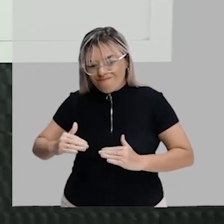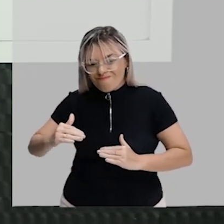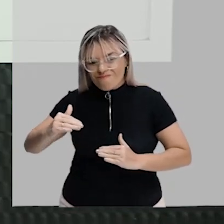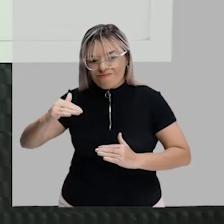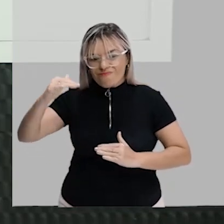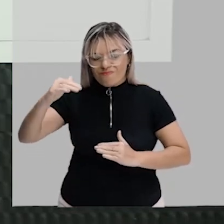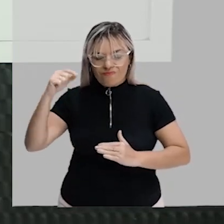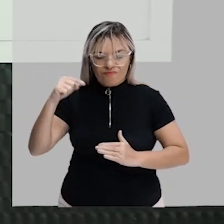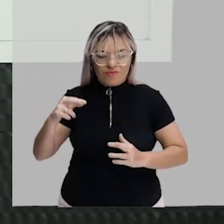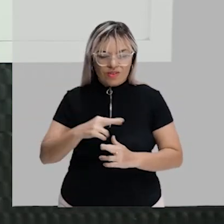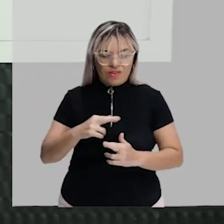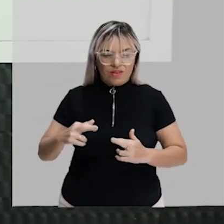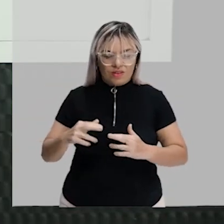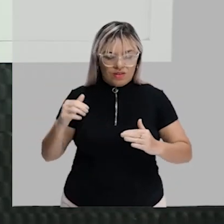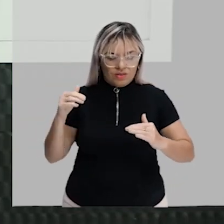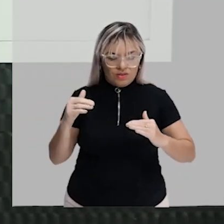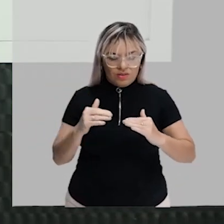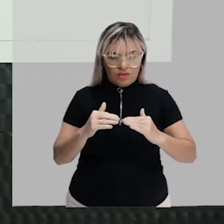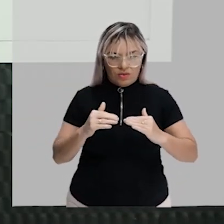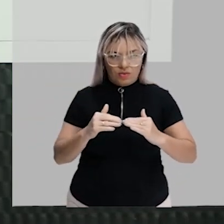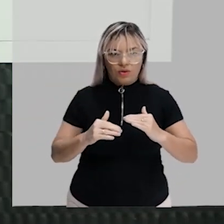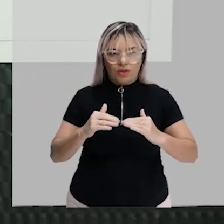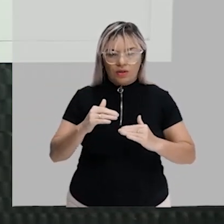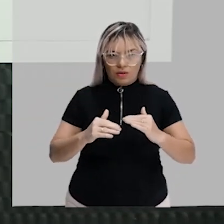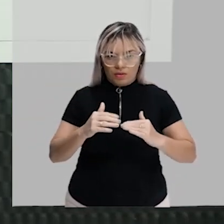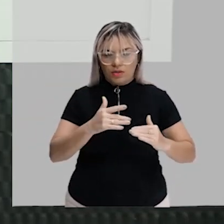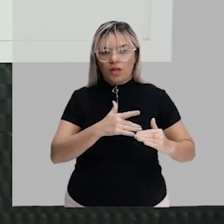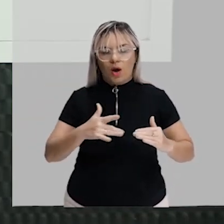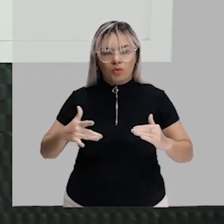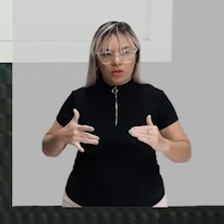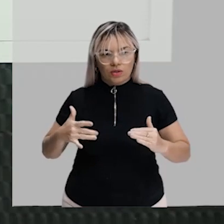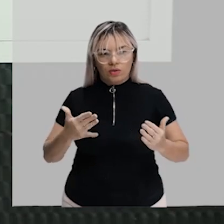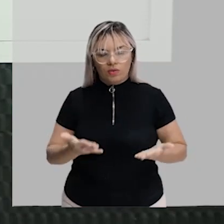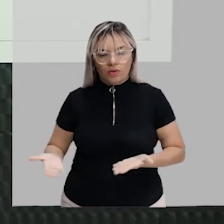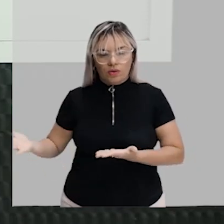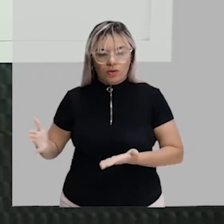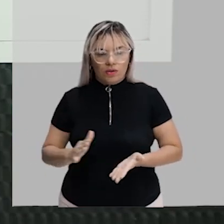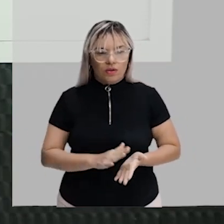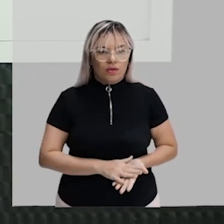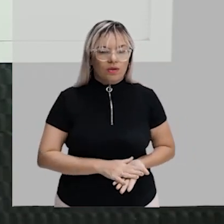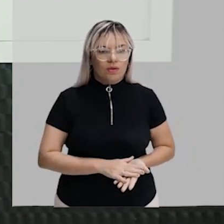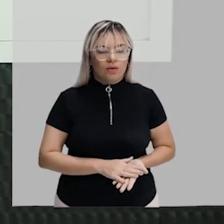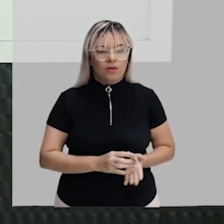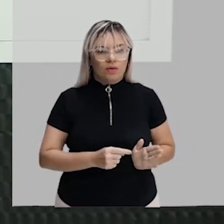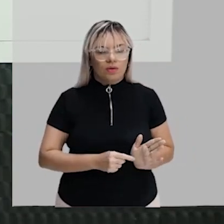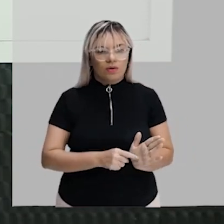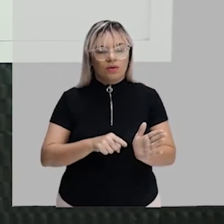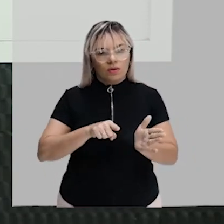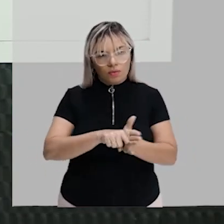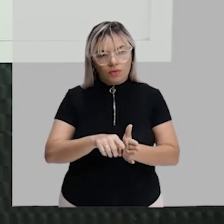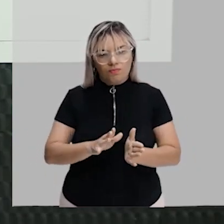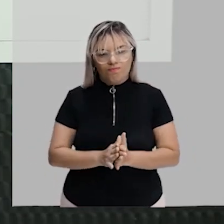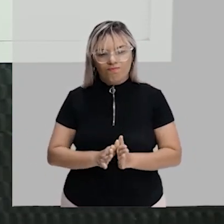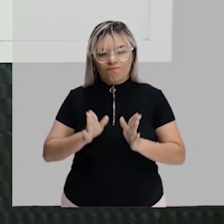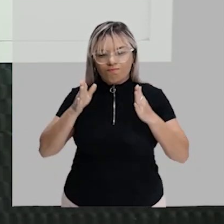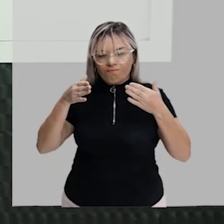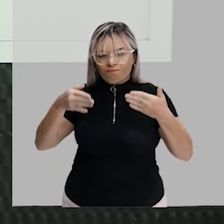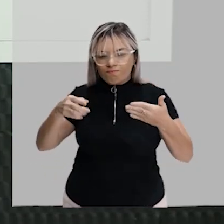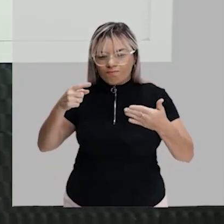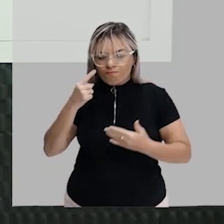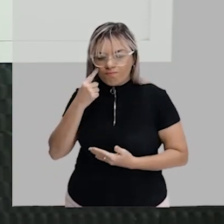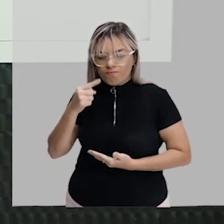à parte que é recomendada. Tá? Galera, essa questão ela é assim, que você tem que prestar muita